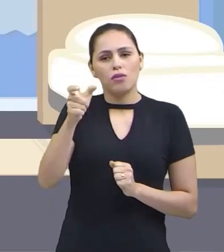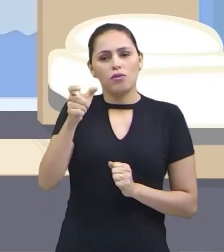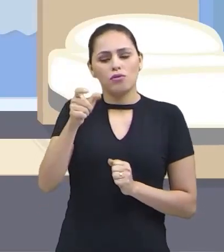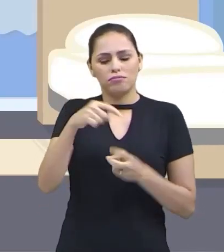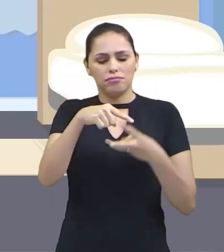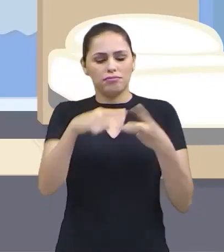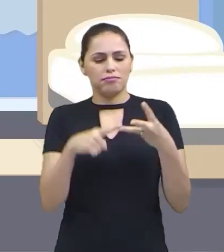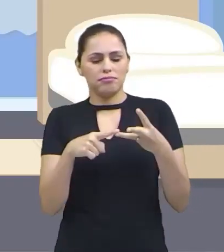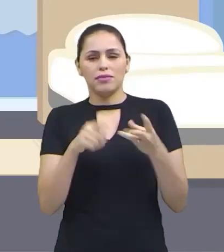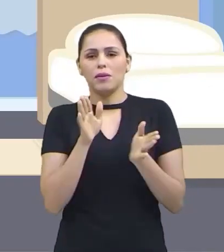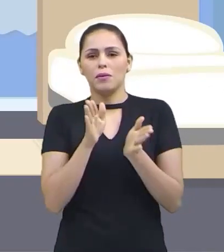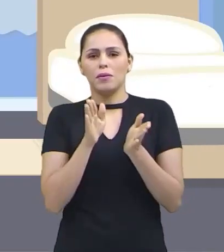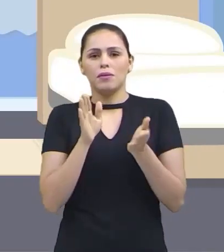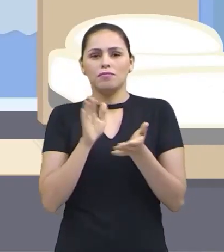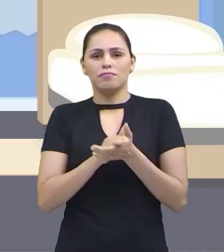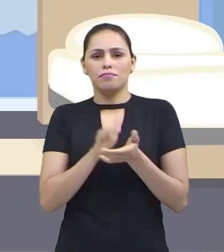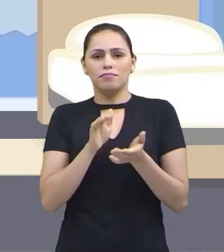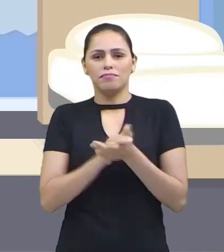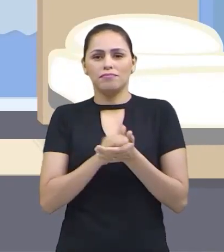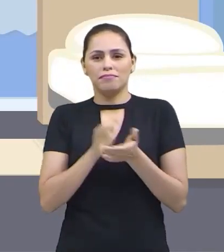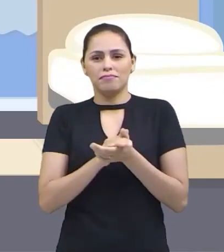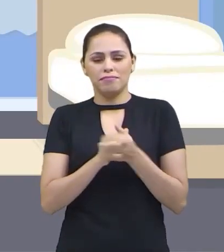É assim, ó, atenção...